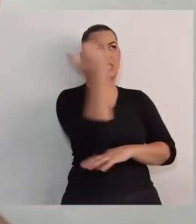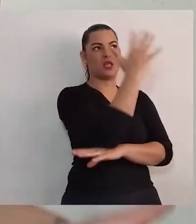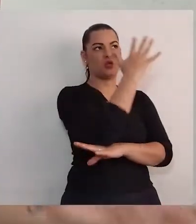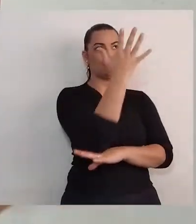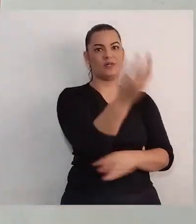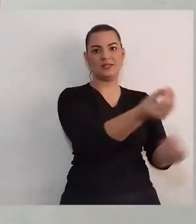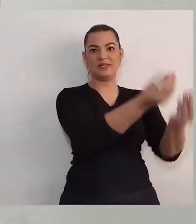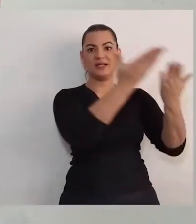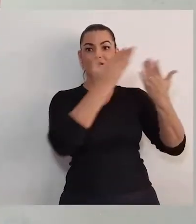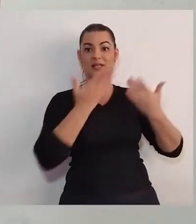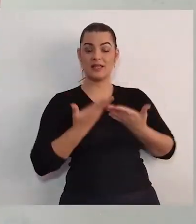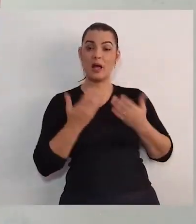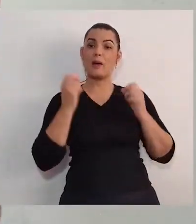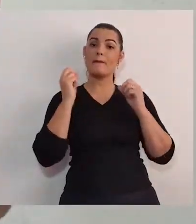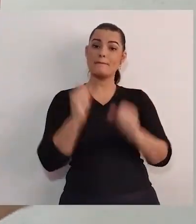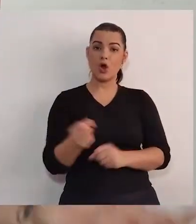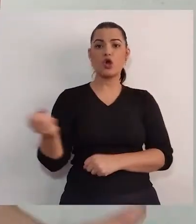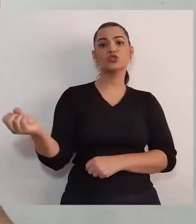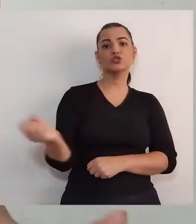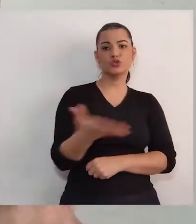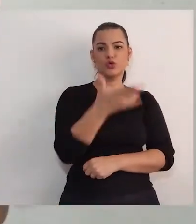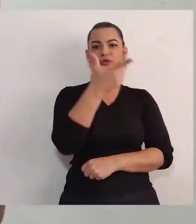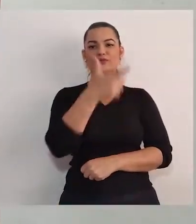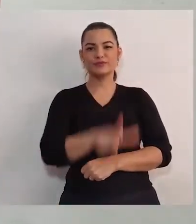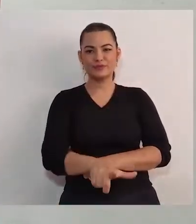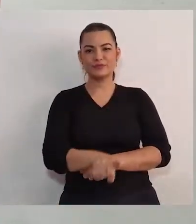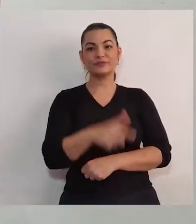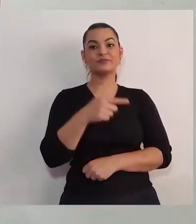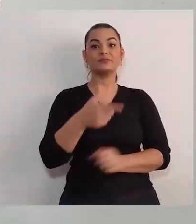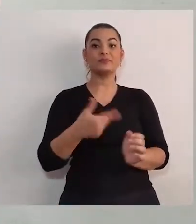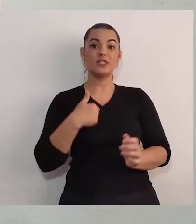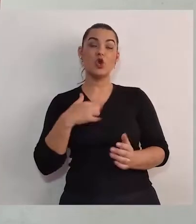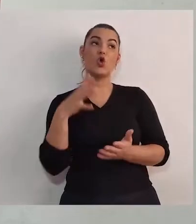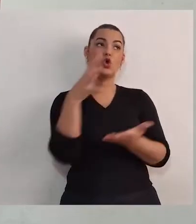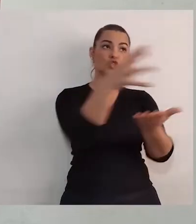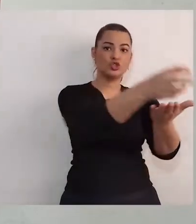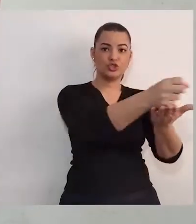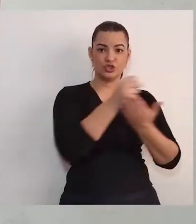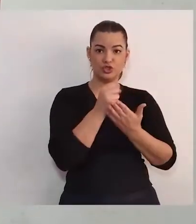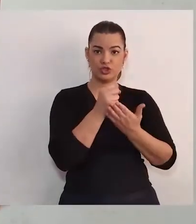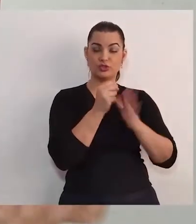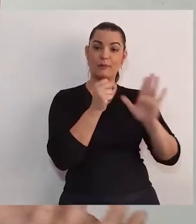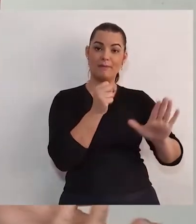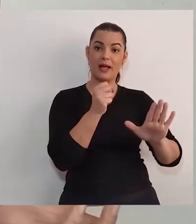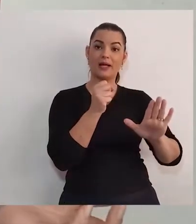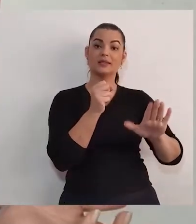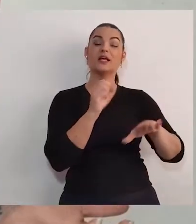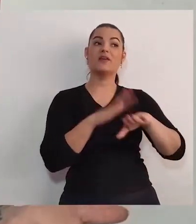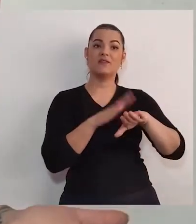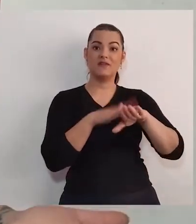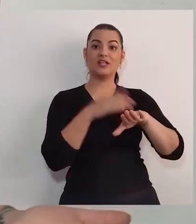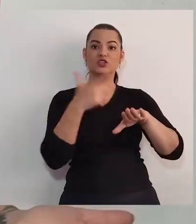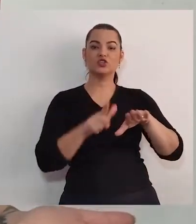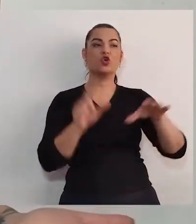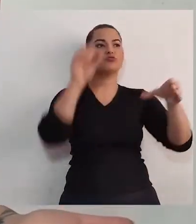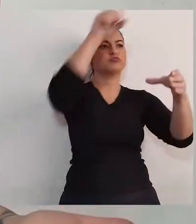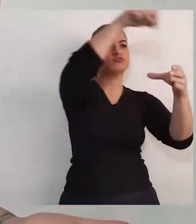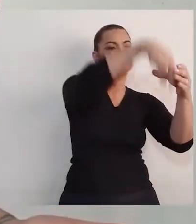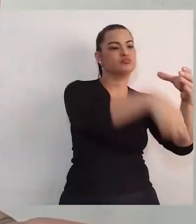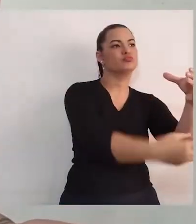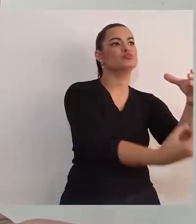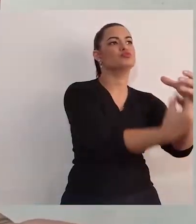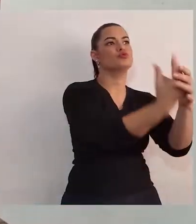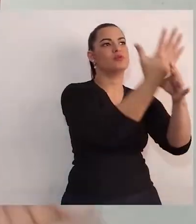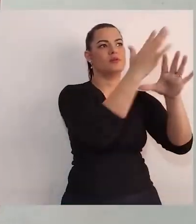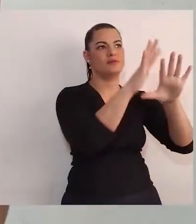Eu retiro do espaço, eu retiro do ambiente, mas eu consigo fazer com que ele cresça